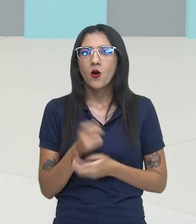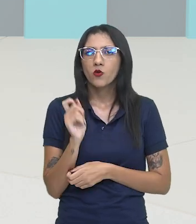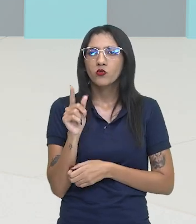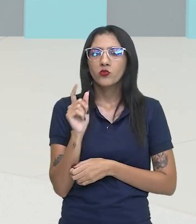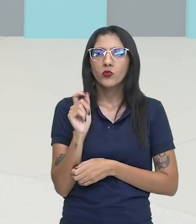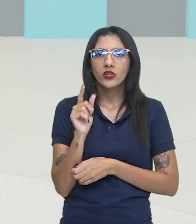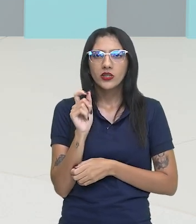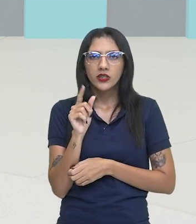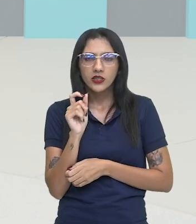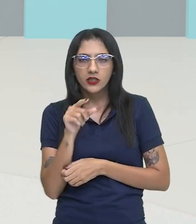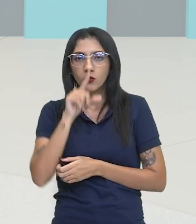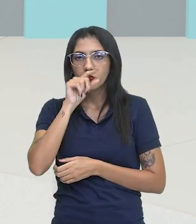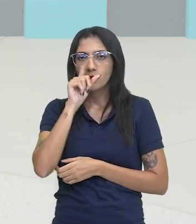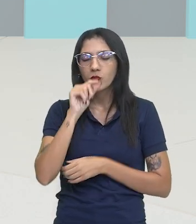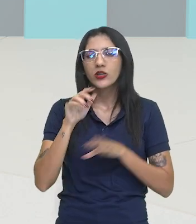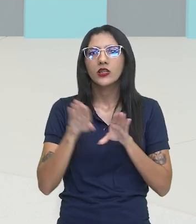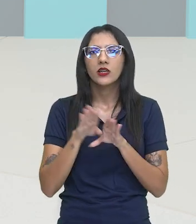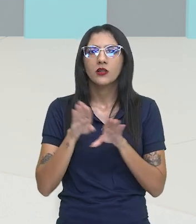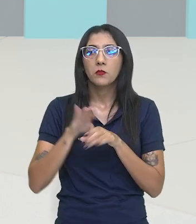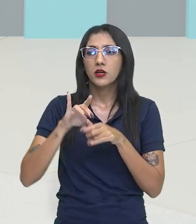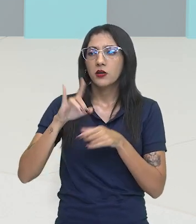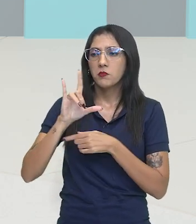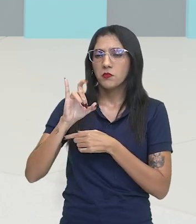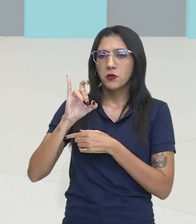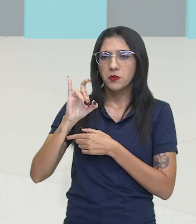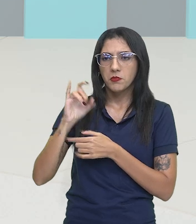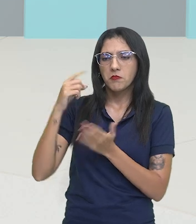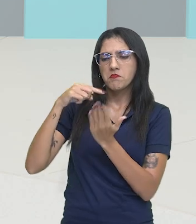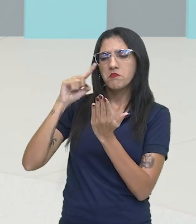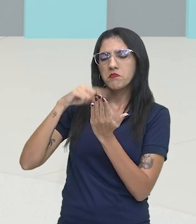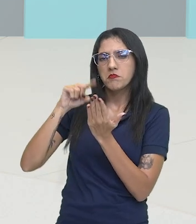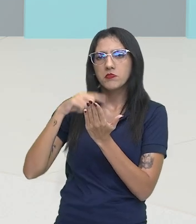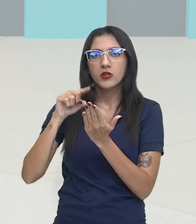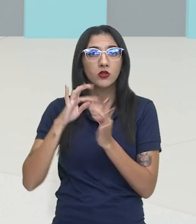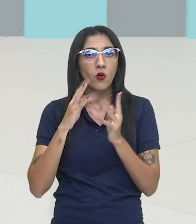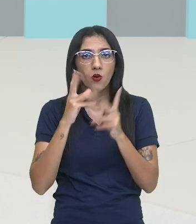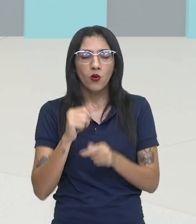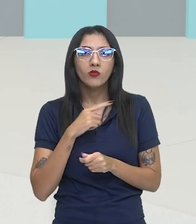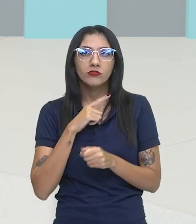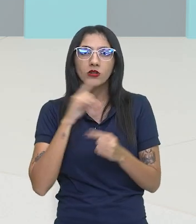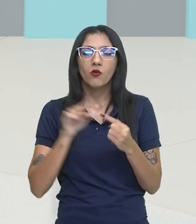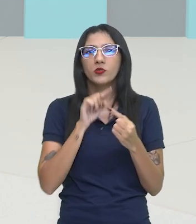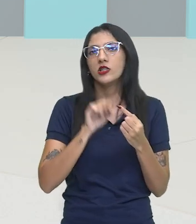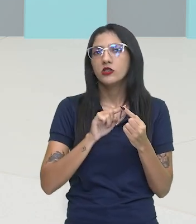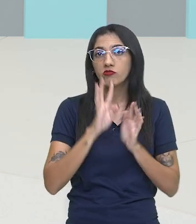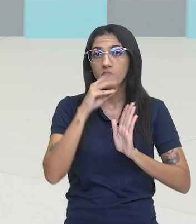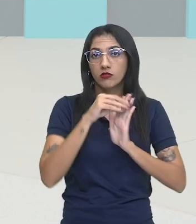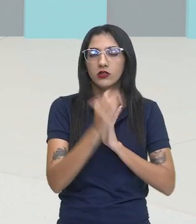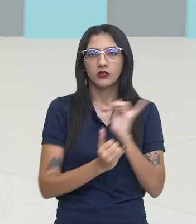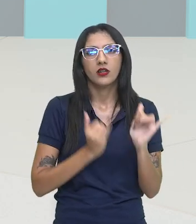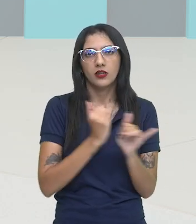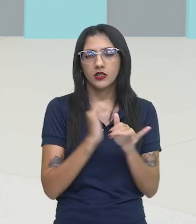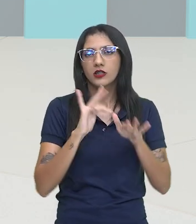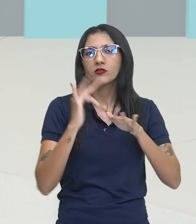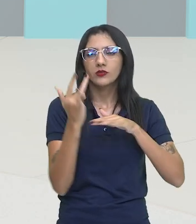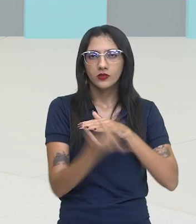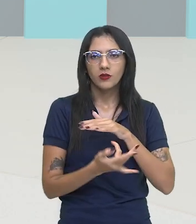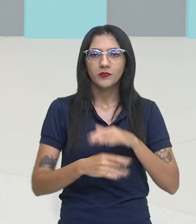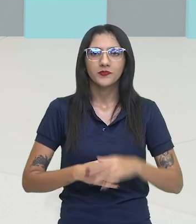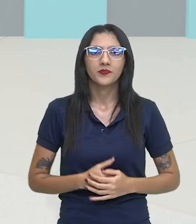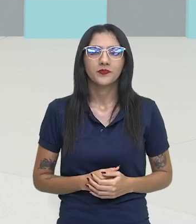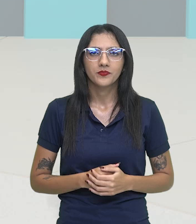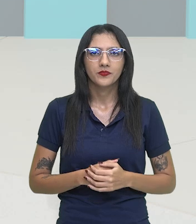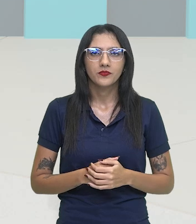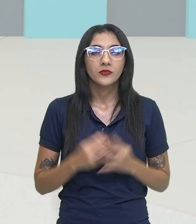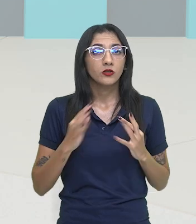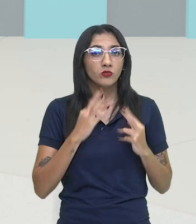exemplo, o Reels é um gênero digital, afinal, todos eles têm uma finalidade dentro do meio digital. E claro, todos